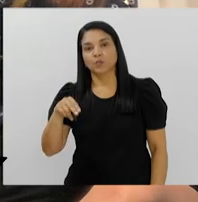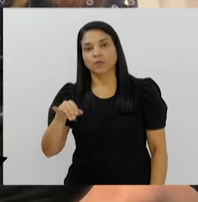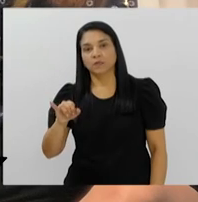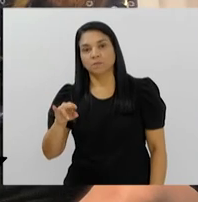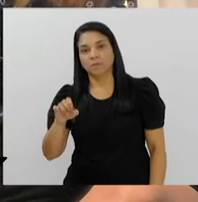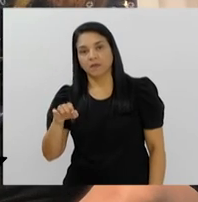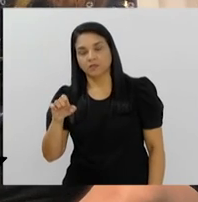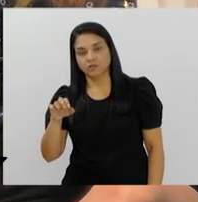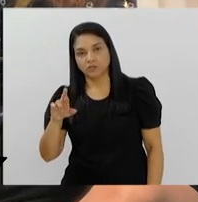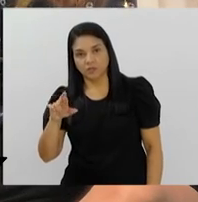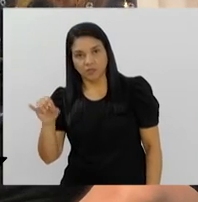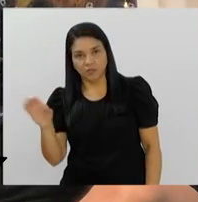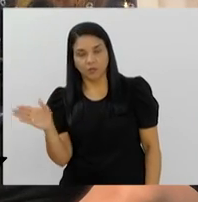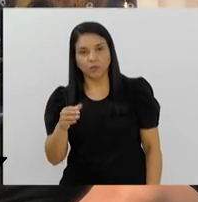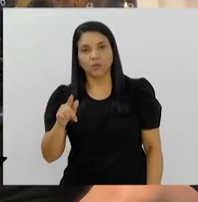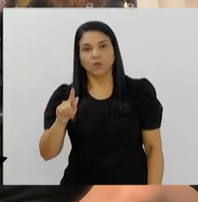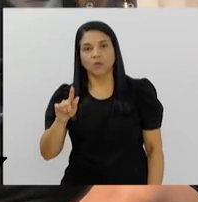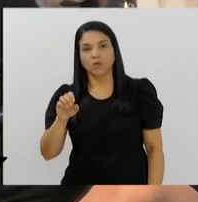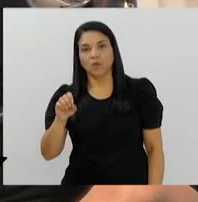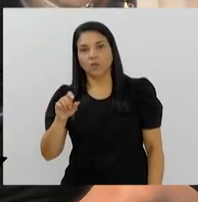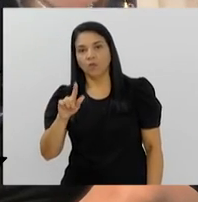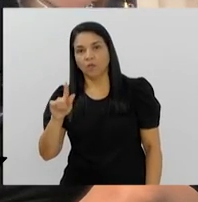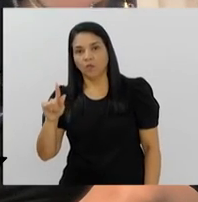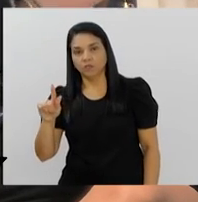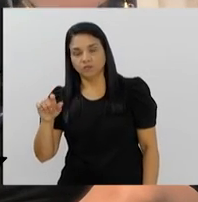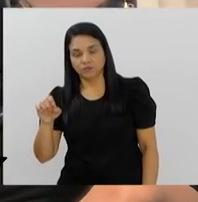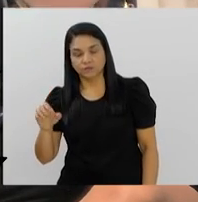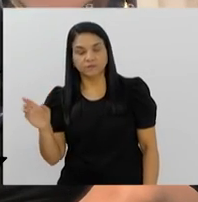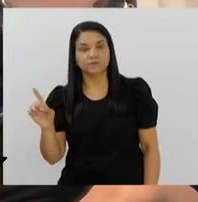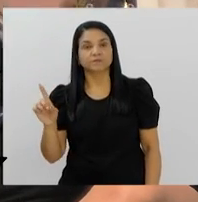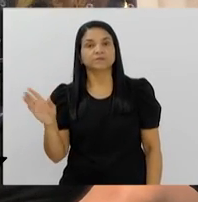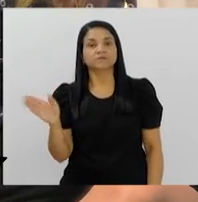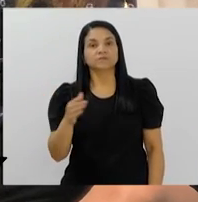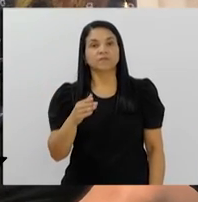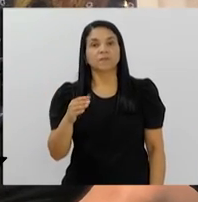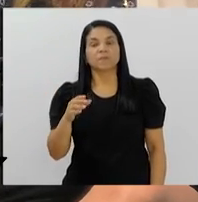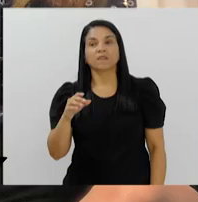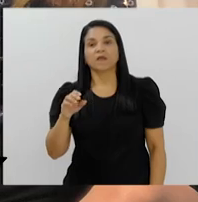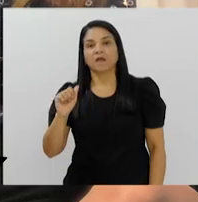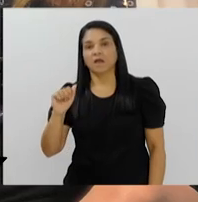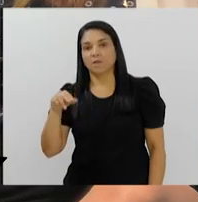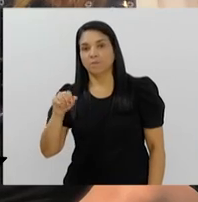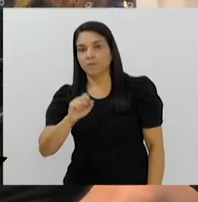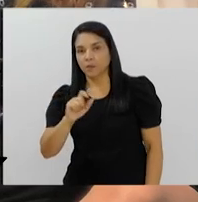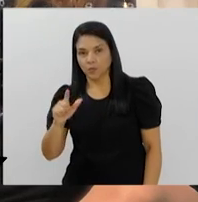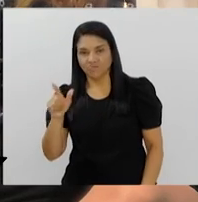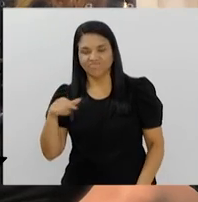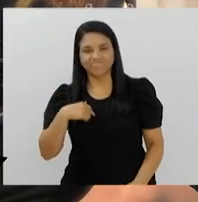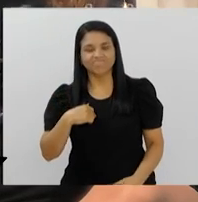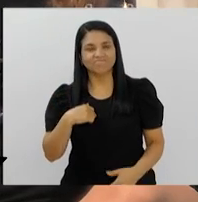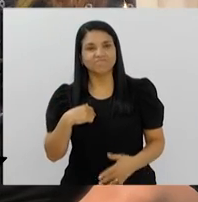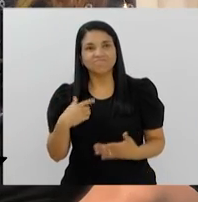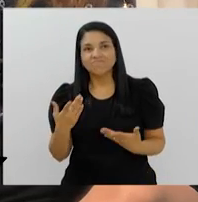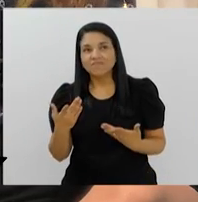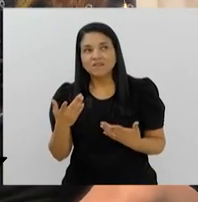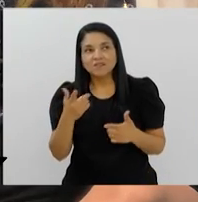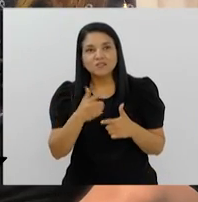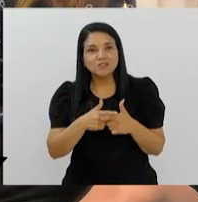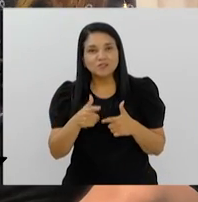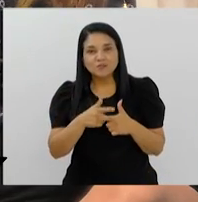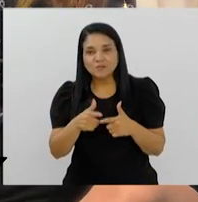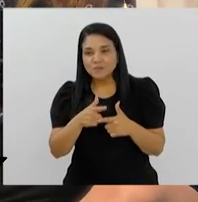essas cinco percebam que uma das eh questões mais eh deprimentes colocada